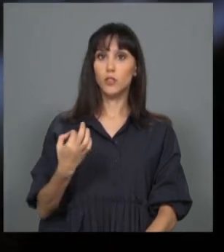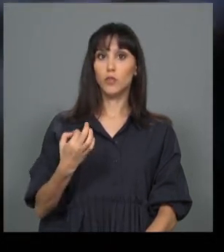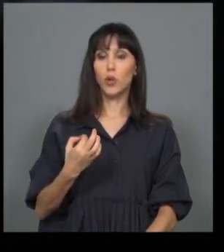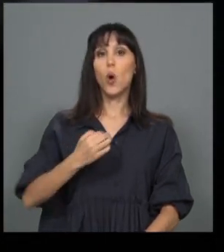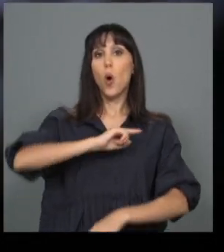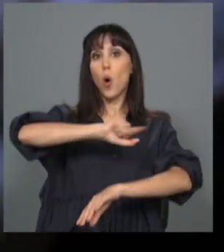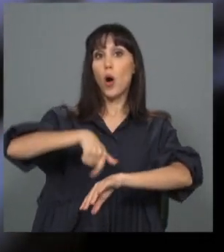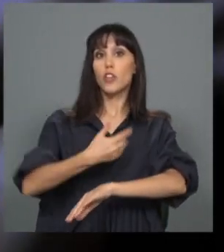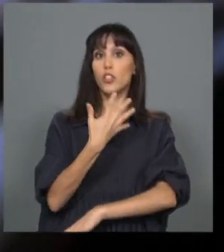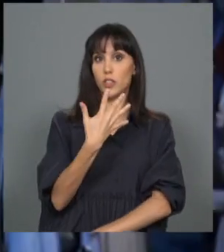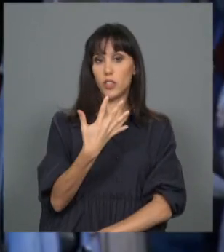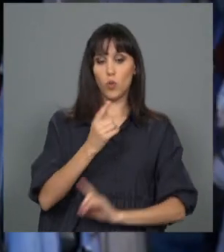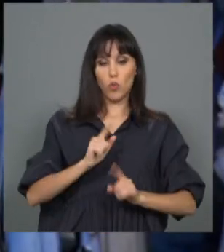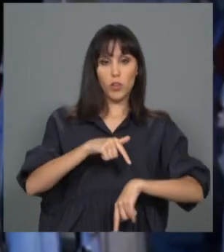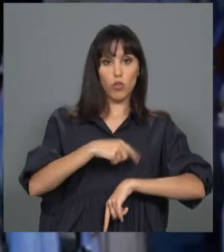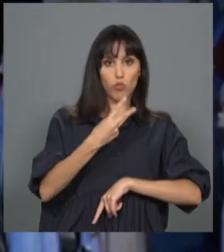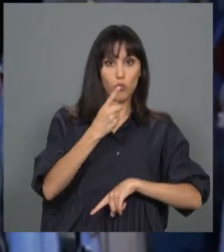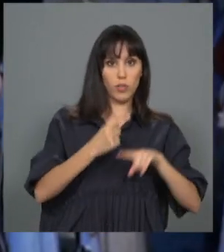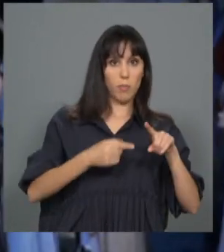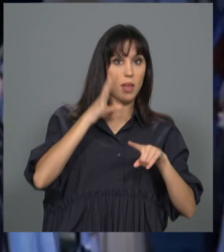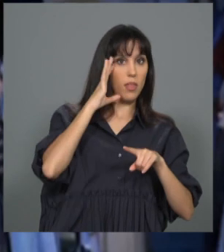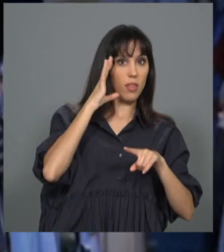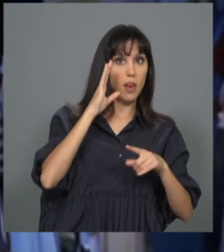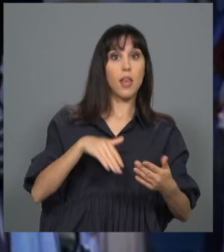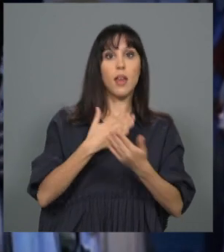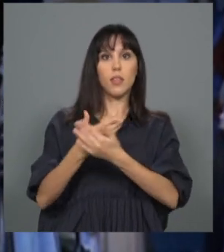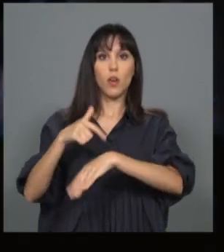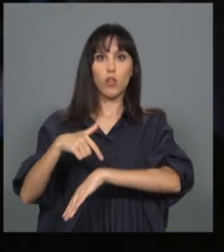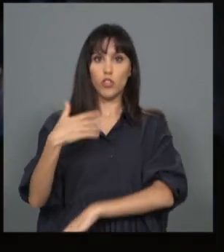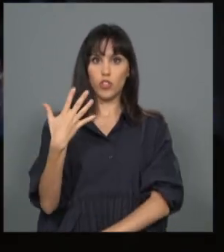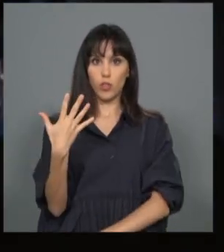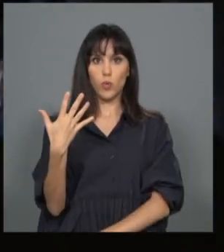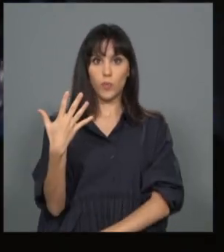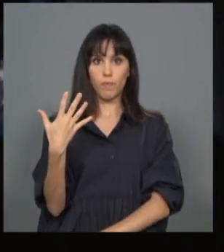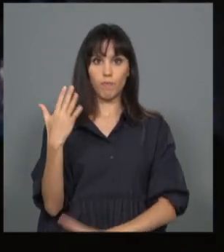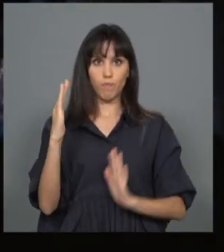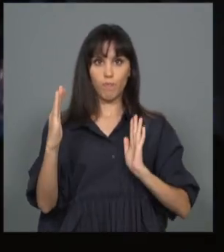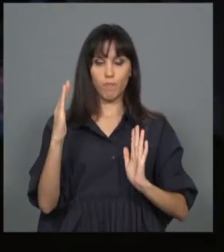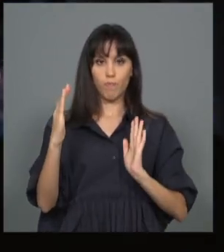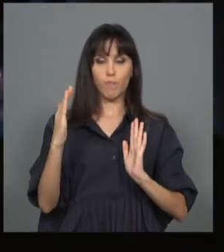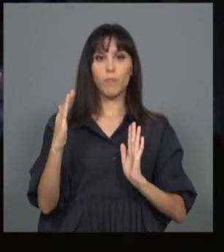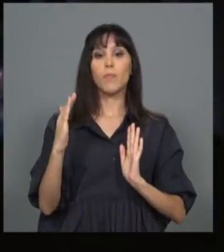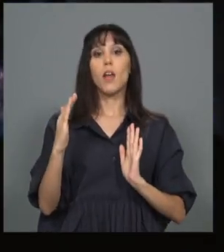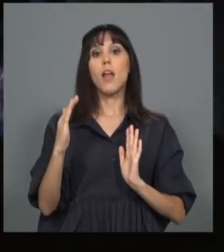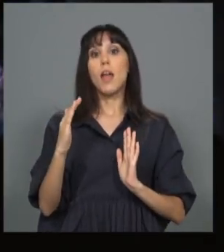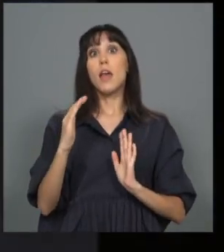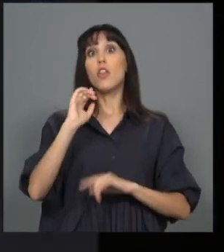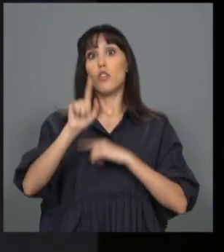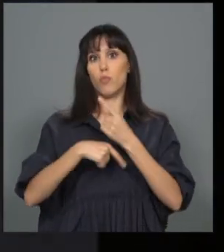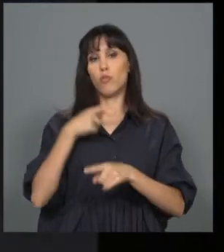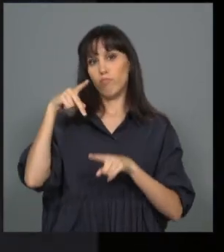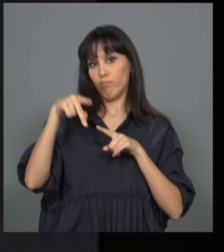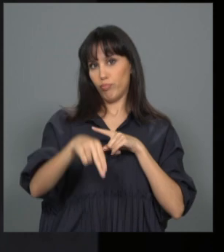horas. Desde as 2:30 da tarde até às 5 horas. E aí uma pausa